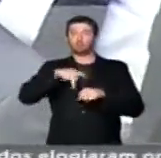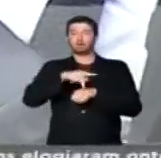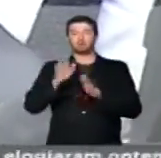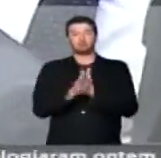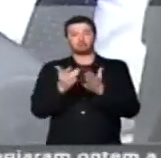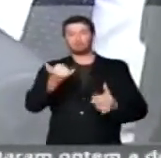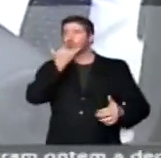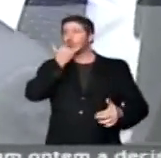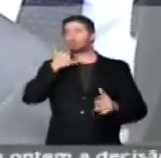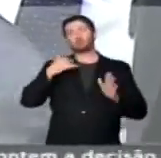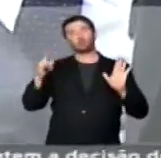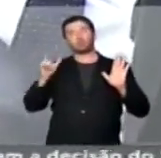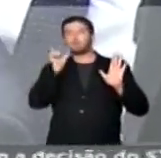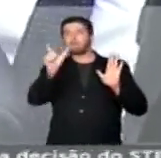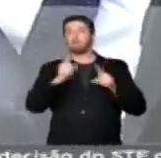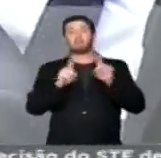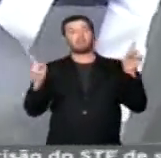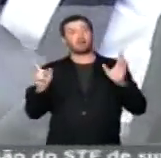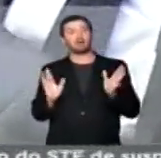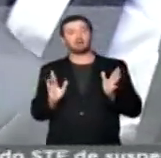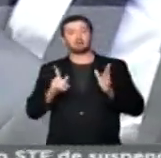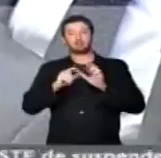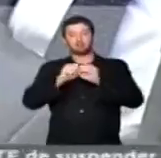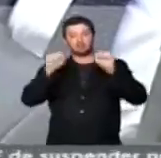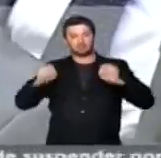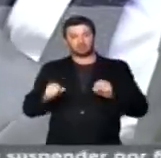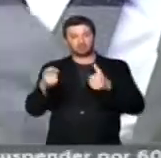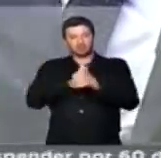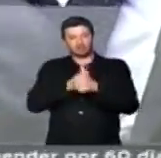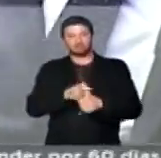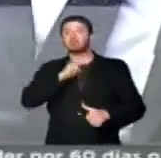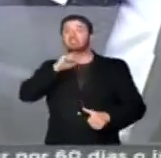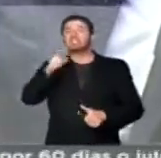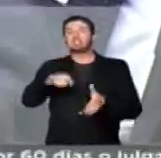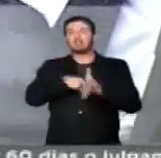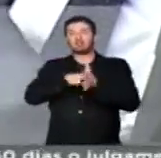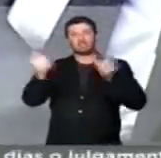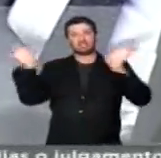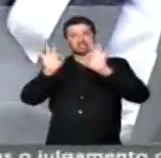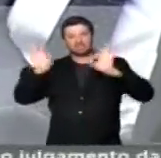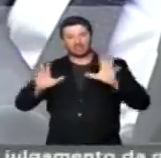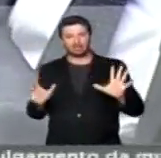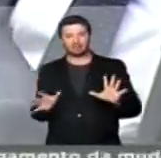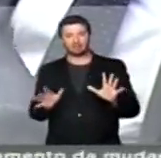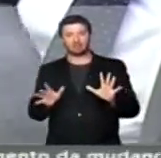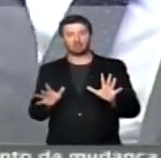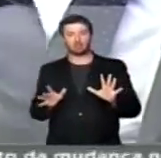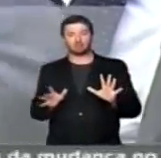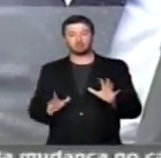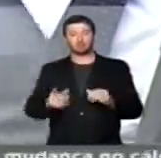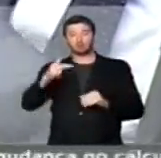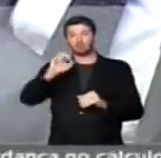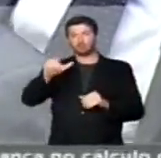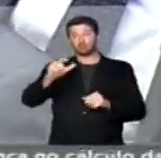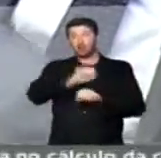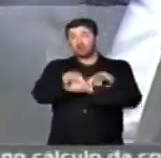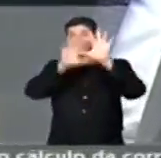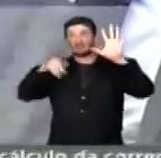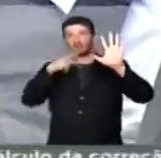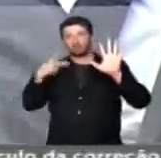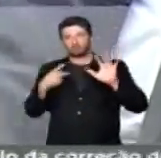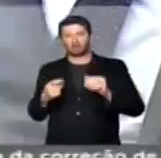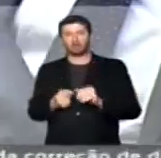Me desculpe a expressão, porque tem um sistema da dívida e ninguém tem coragem de enfrentar. O pessoal é muito